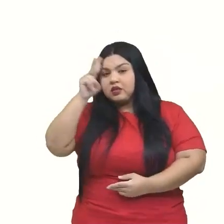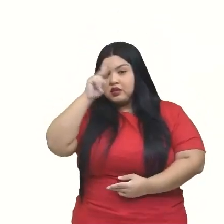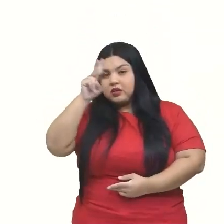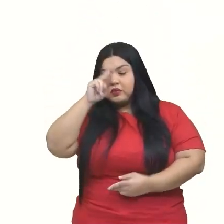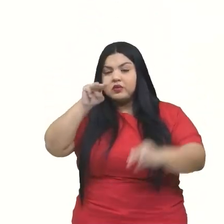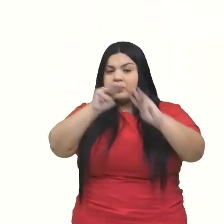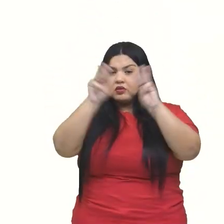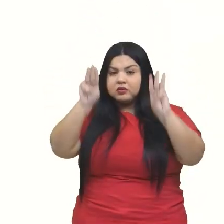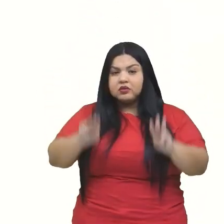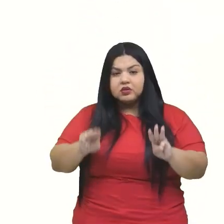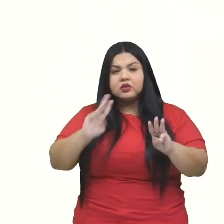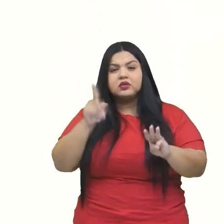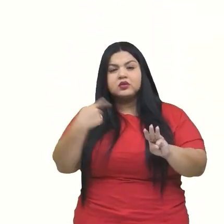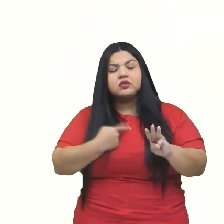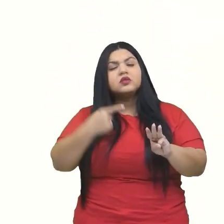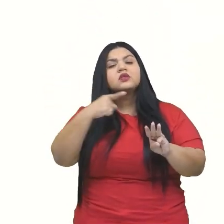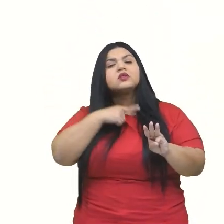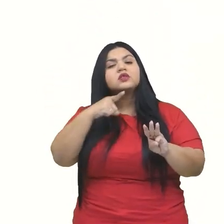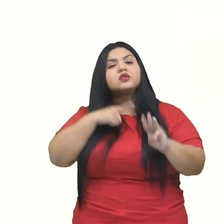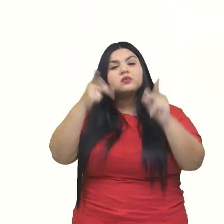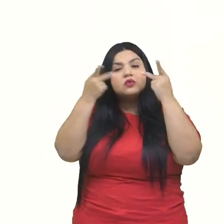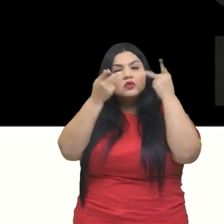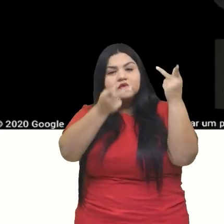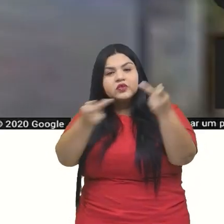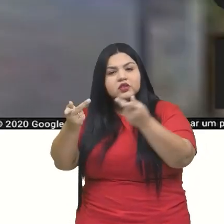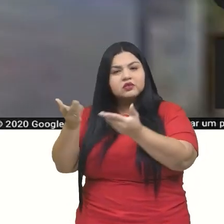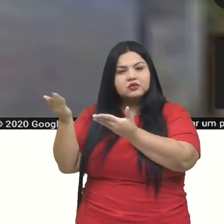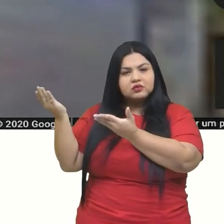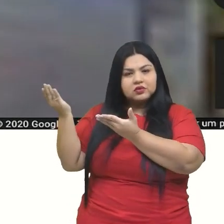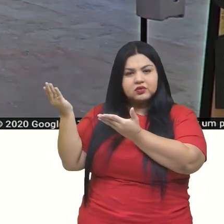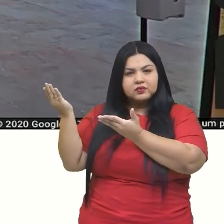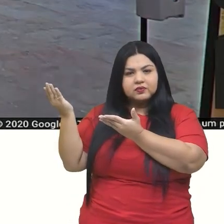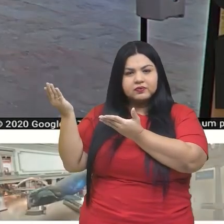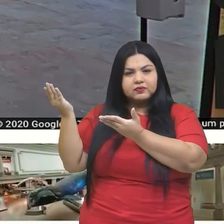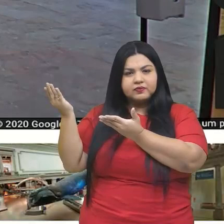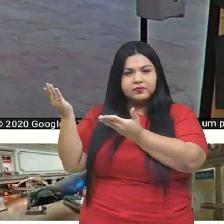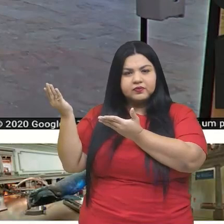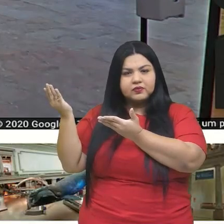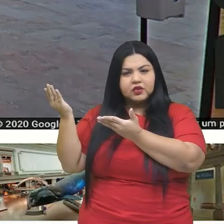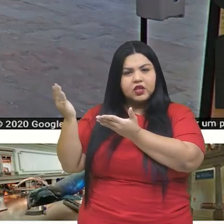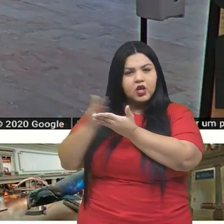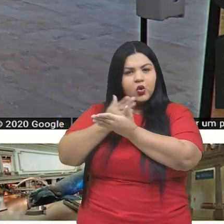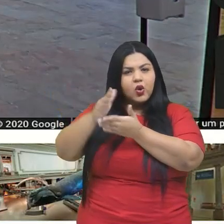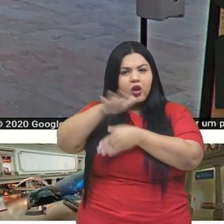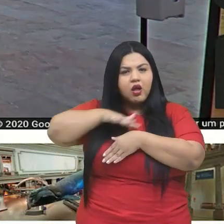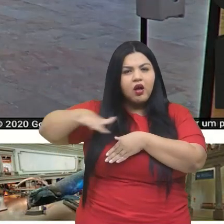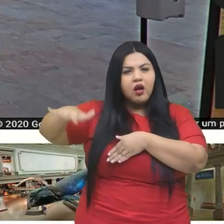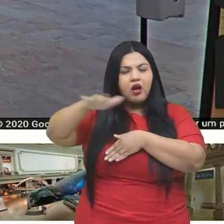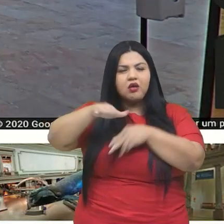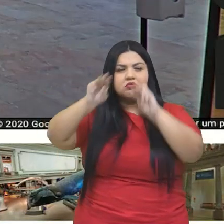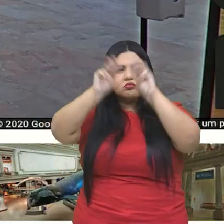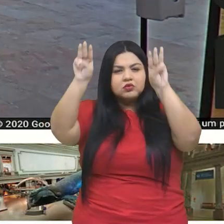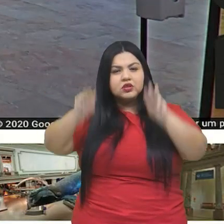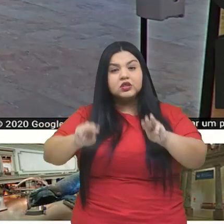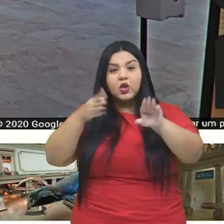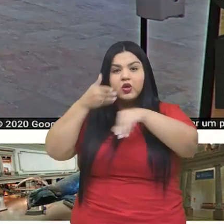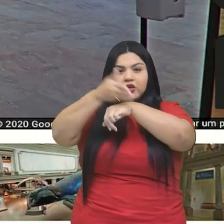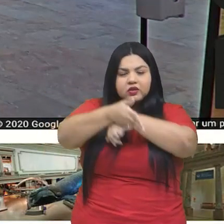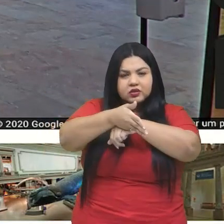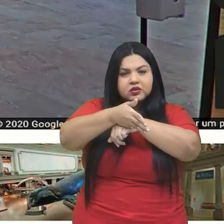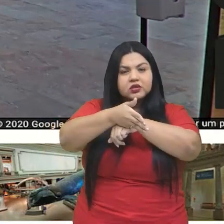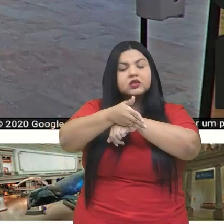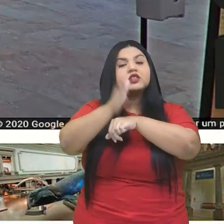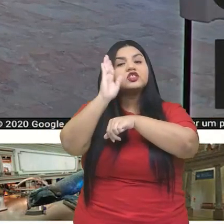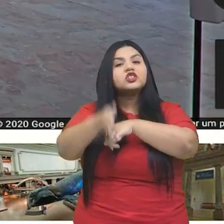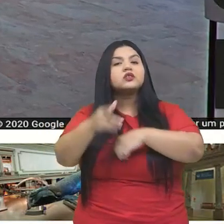museu, né, a gente tem aqui uma visita, vamos dar uma olhadinha, explorar aqui um dos salões, que logo na entrada, né, já